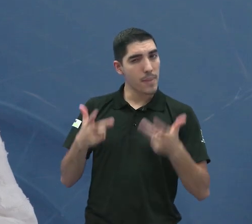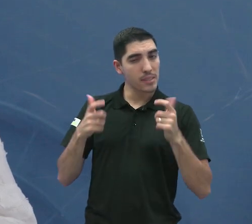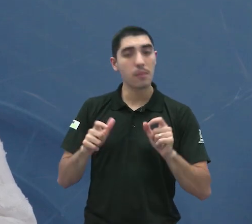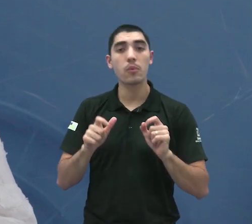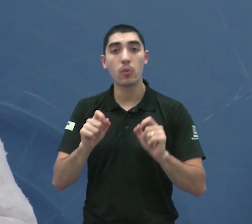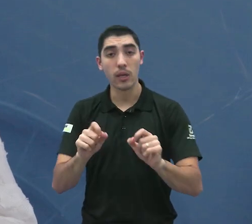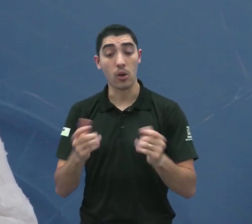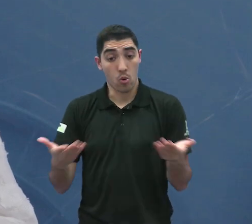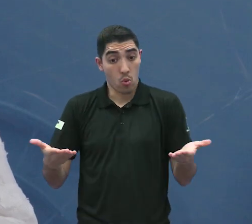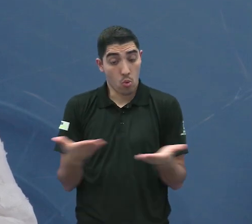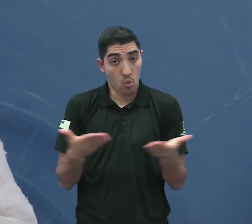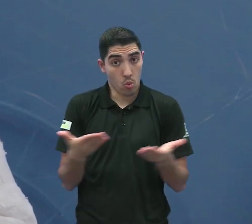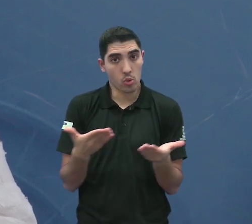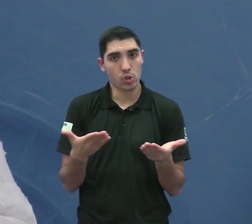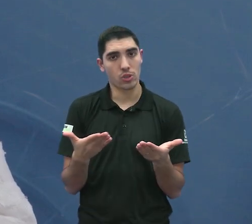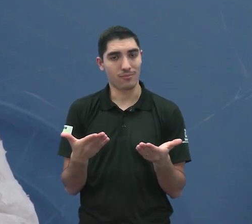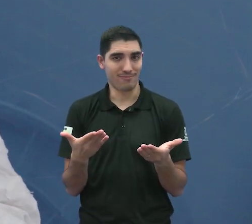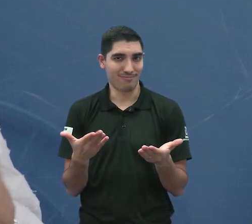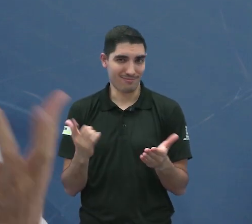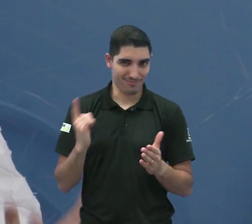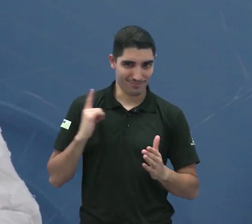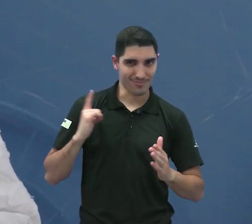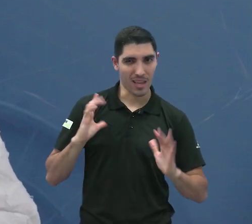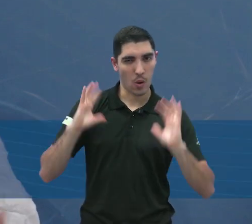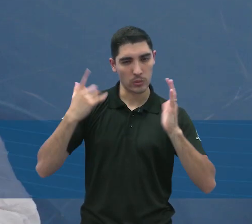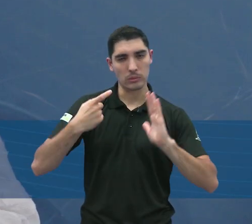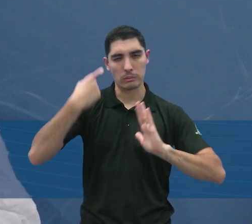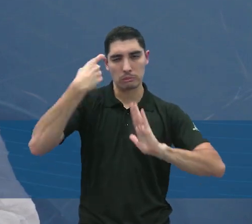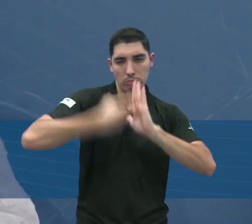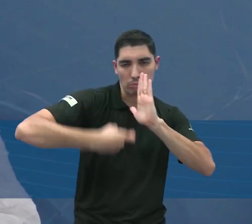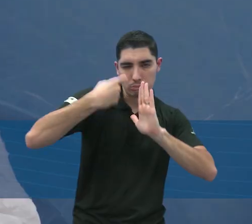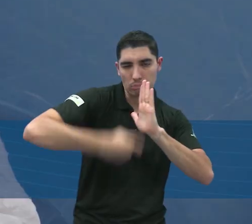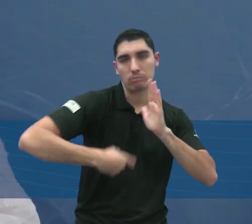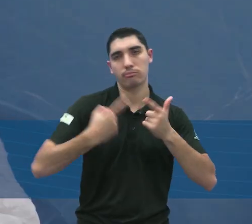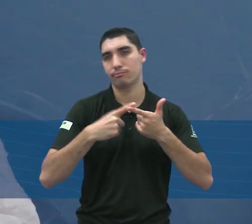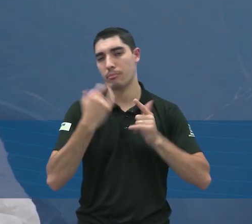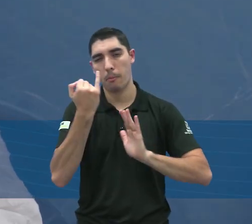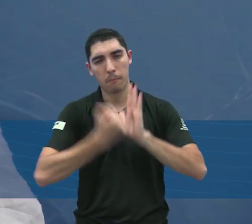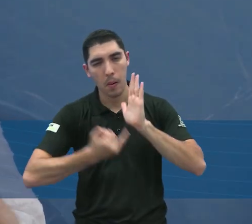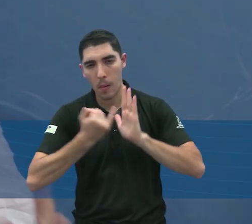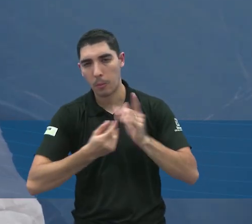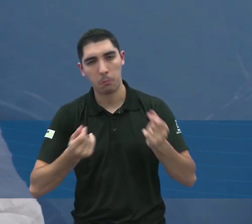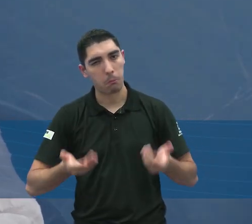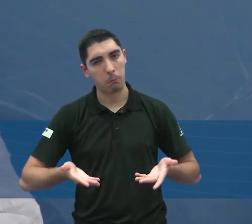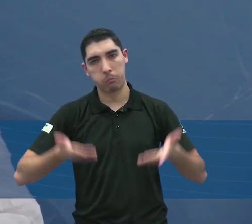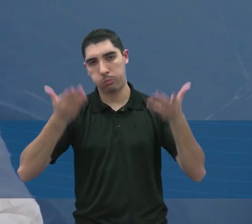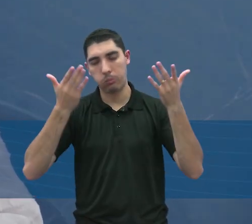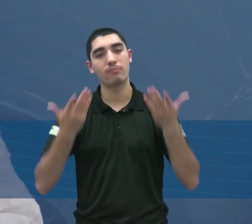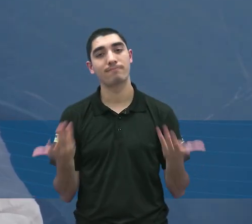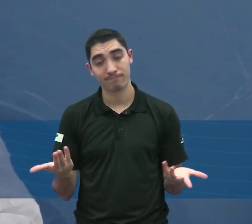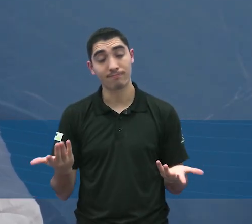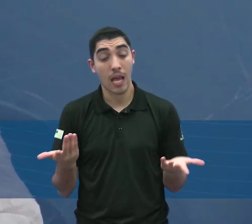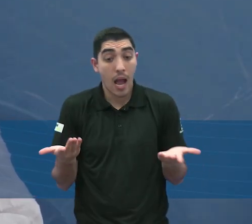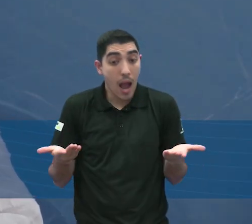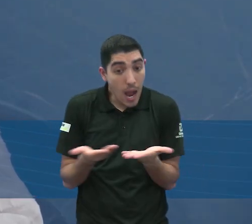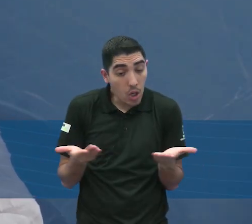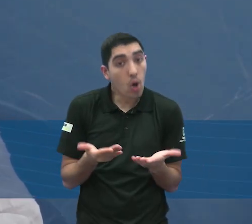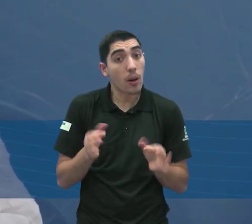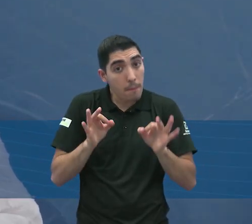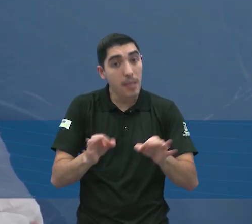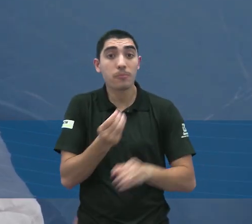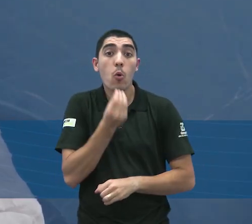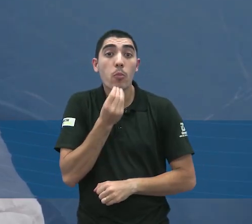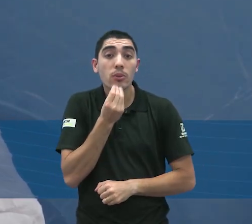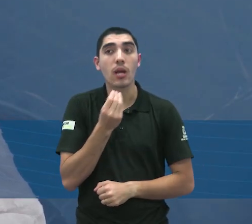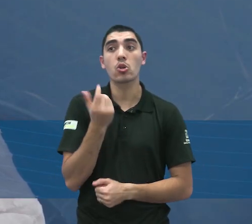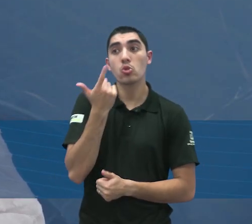situação que estamos vivenciando agora, né? Com o tarifaço e tudo mais, né? Uma oportunidade única mesmo de